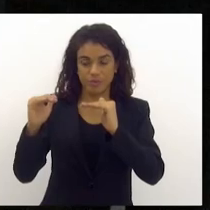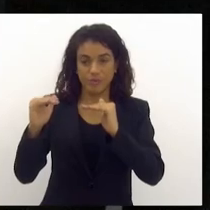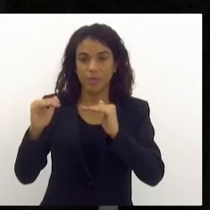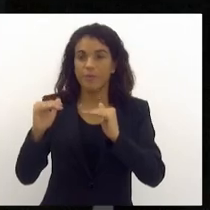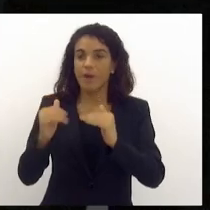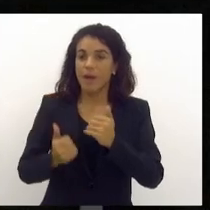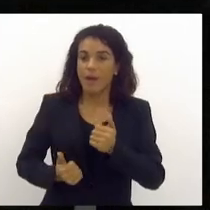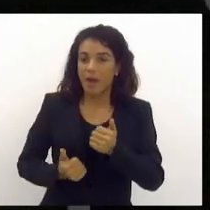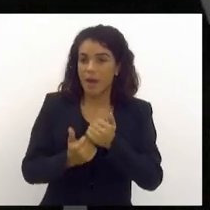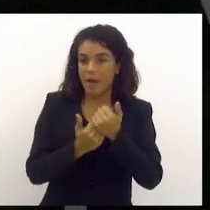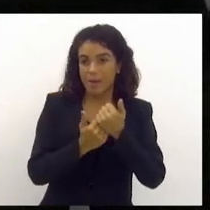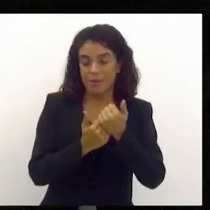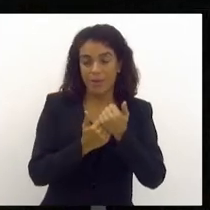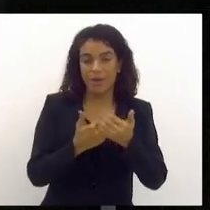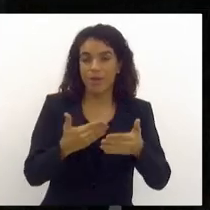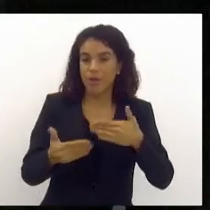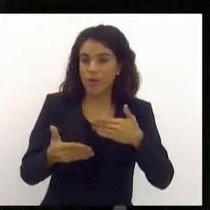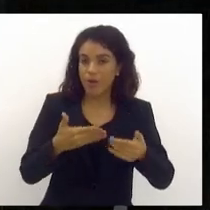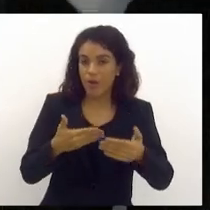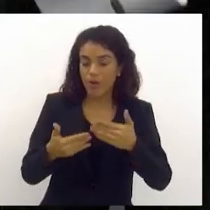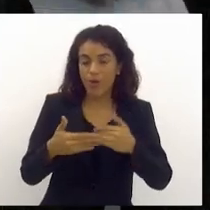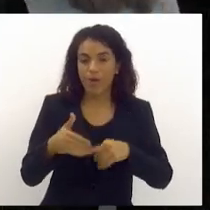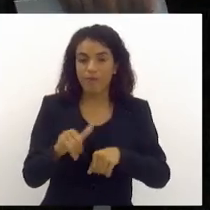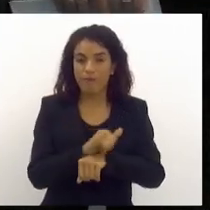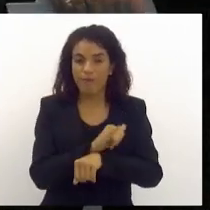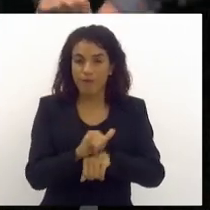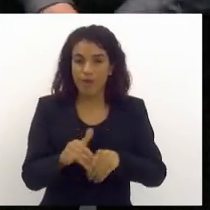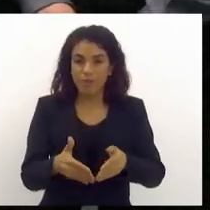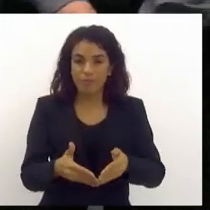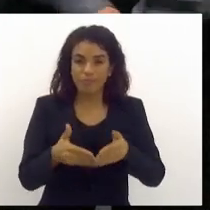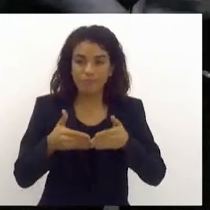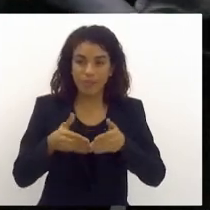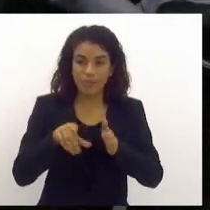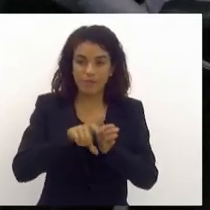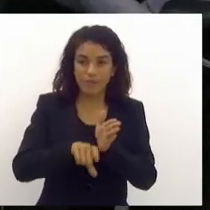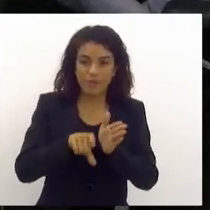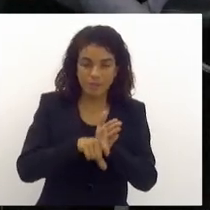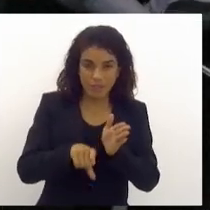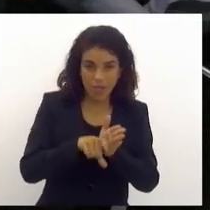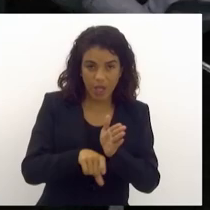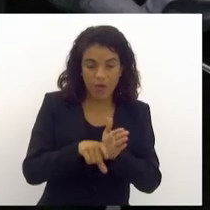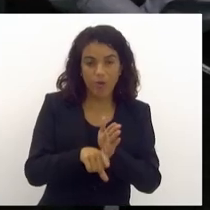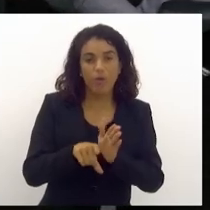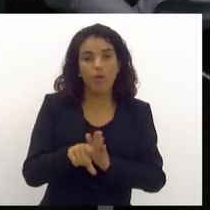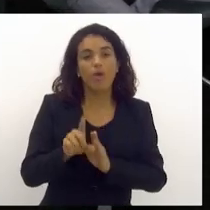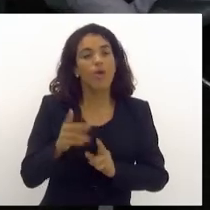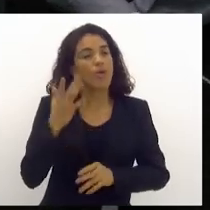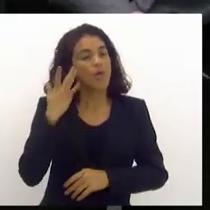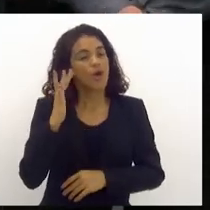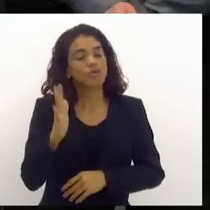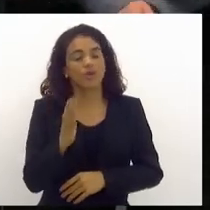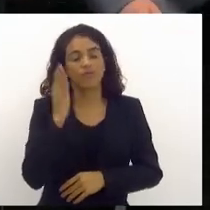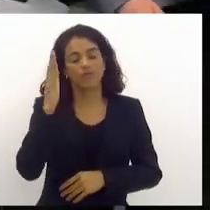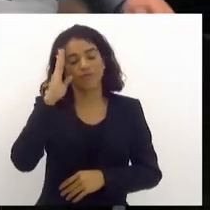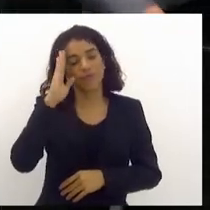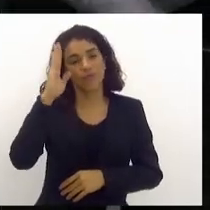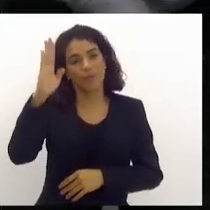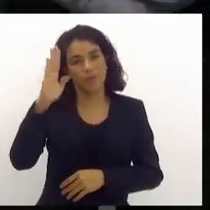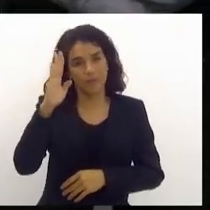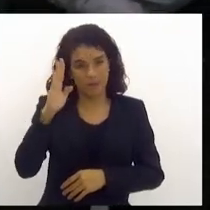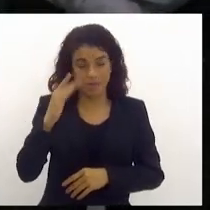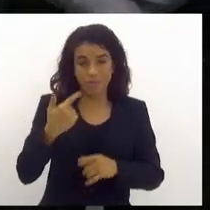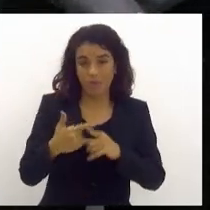para apoiar qualquer forma de incentivo fiscal ou tributário. Eu acho que esta é uma questão fundamental.